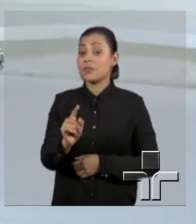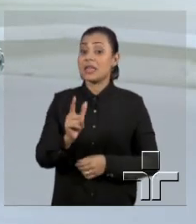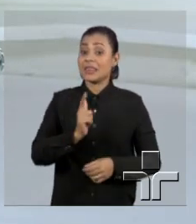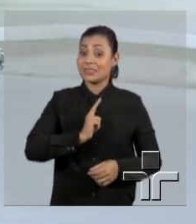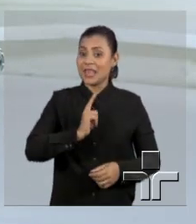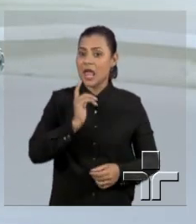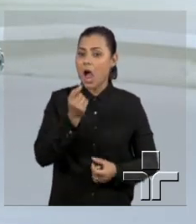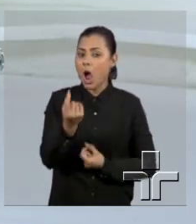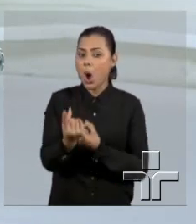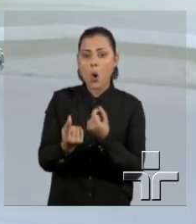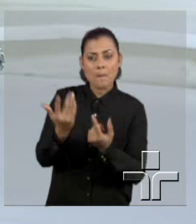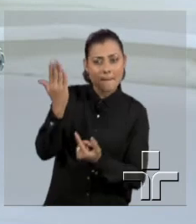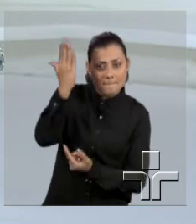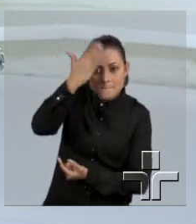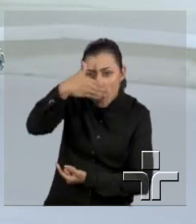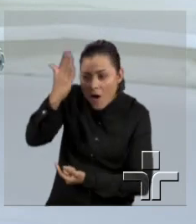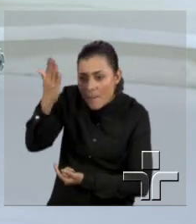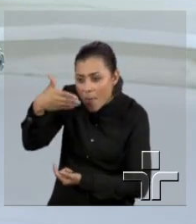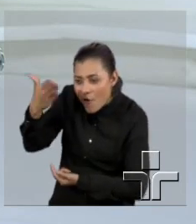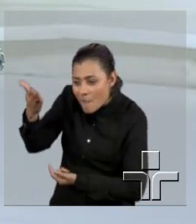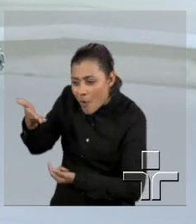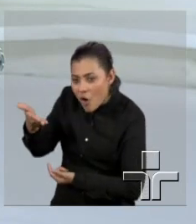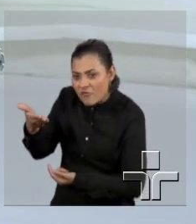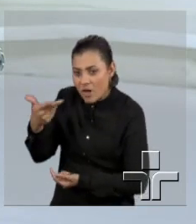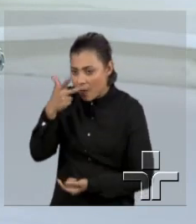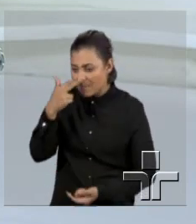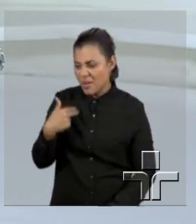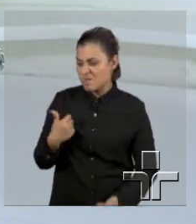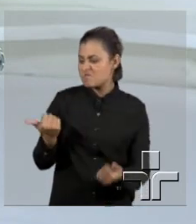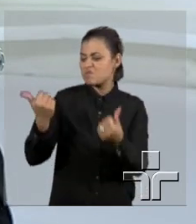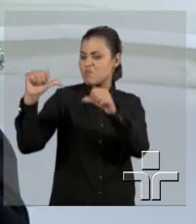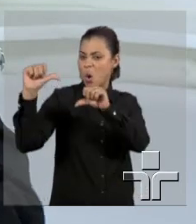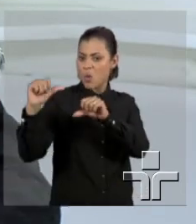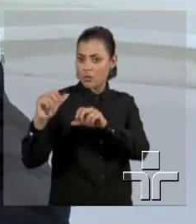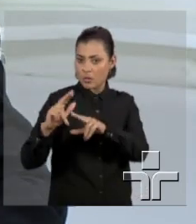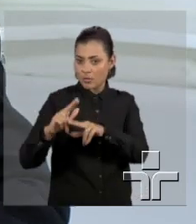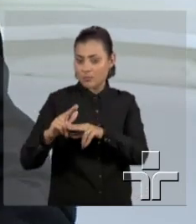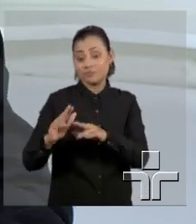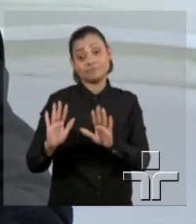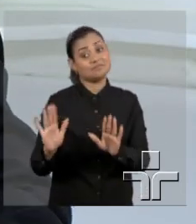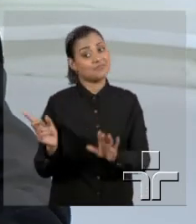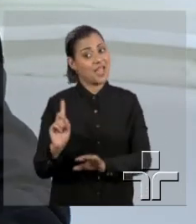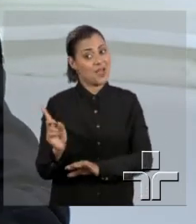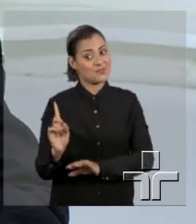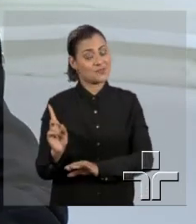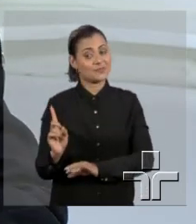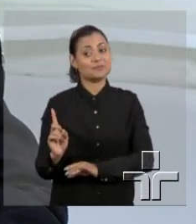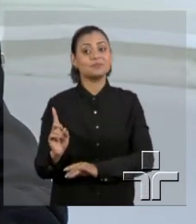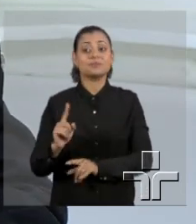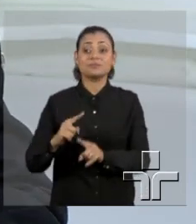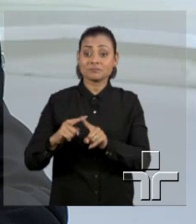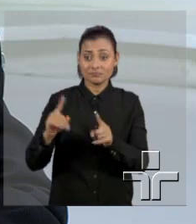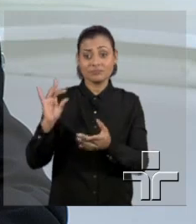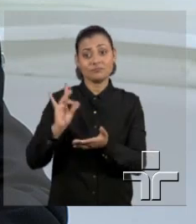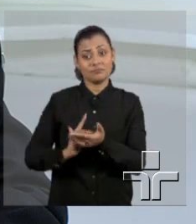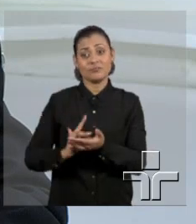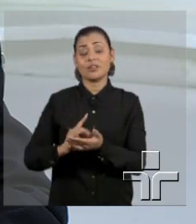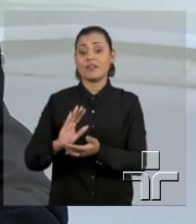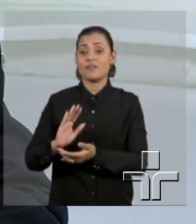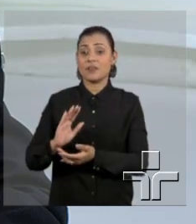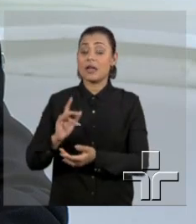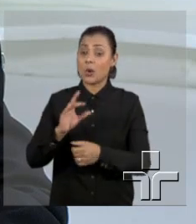provas não possam ser invalidadas pela sua obtenção por um modo ilícito. Diz